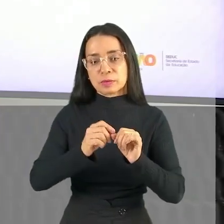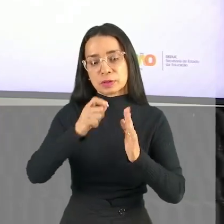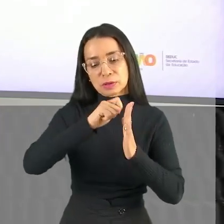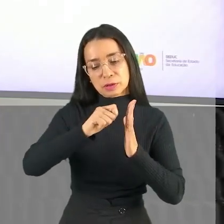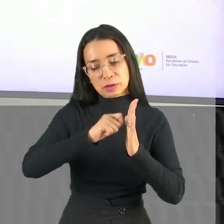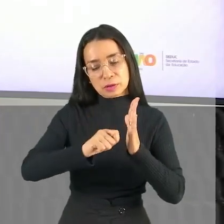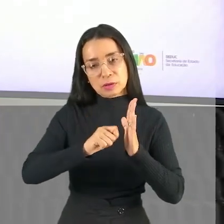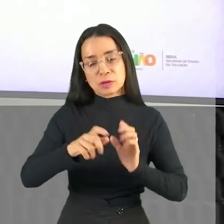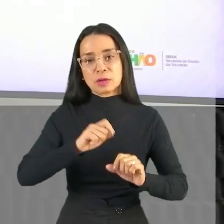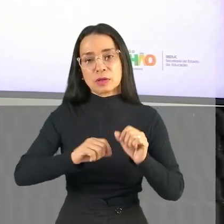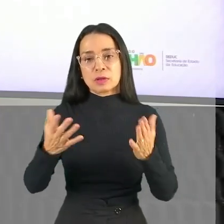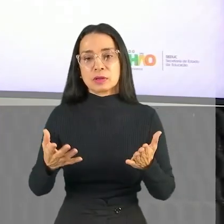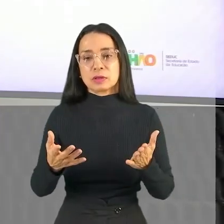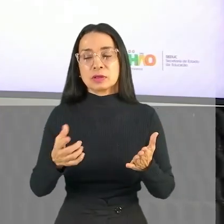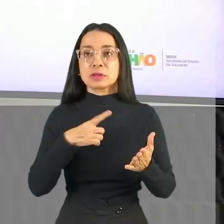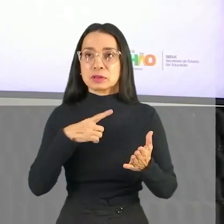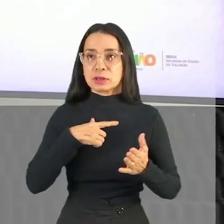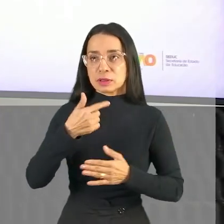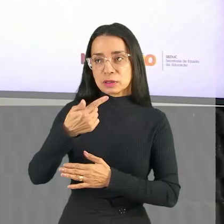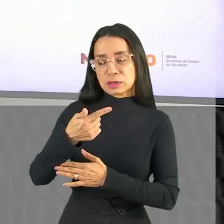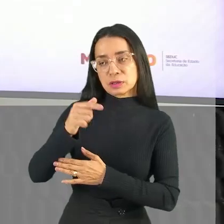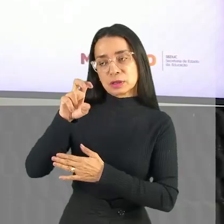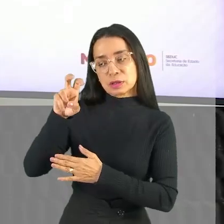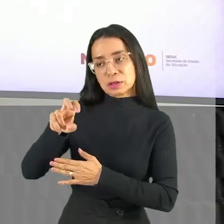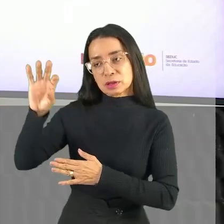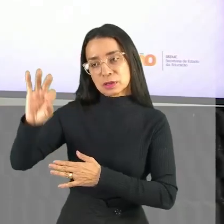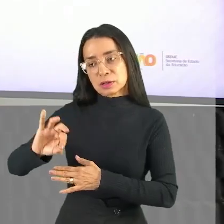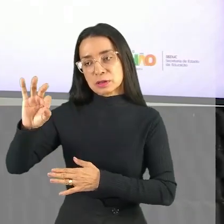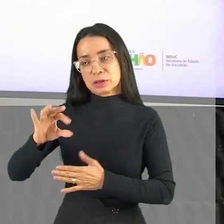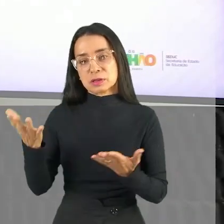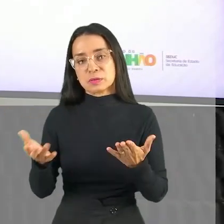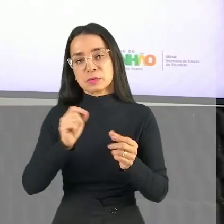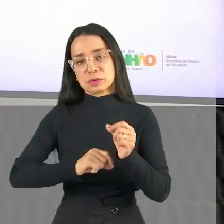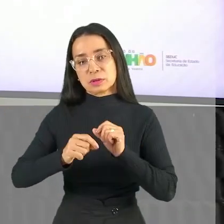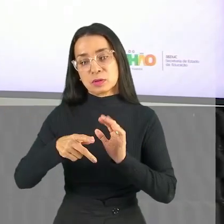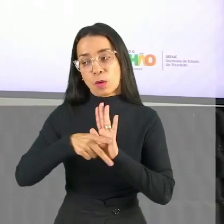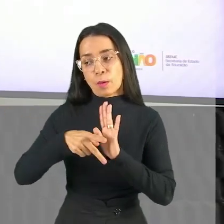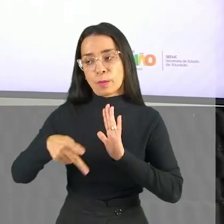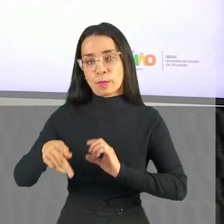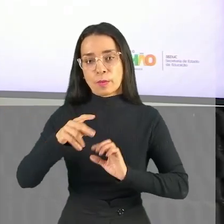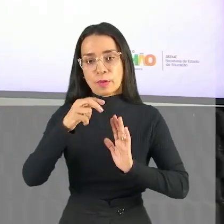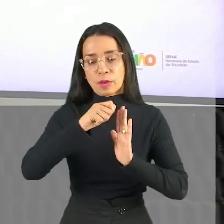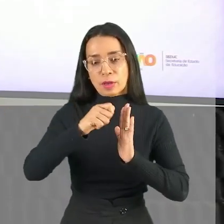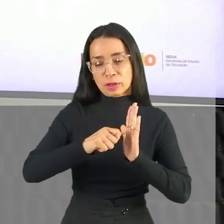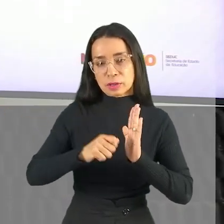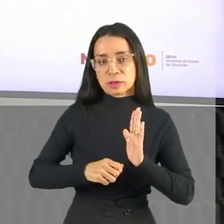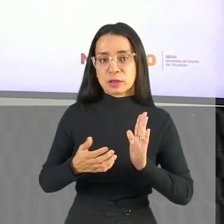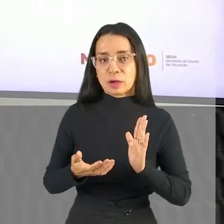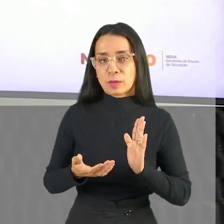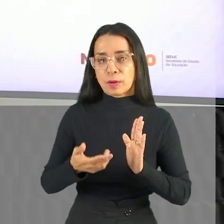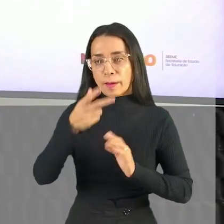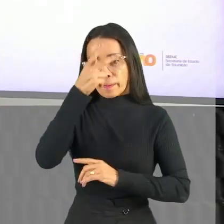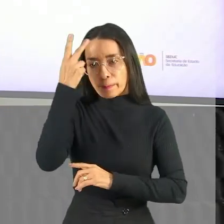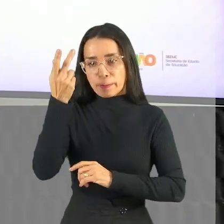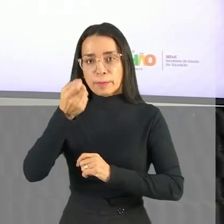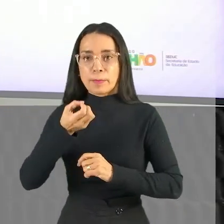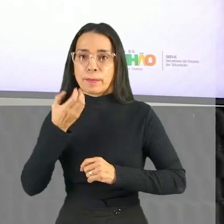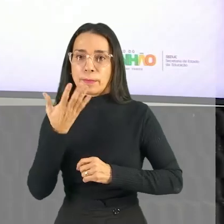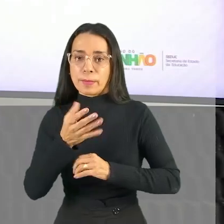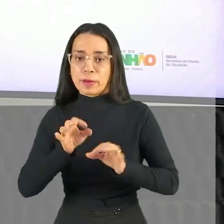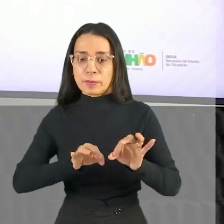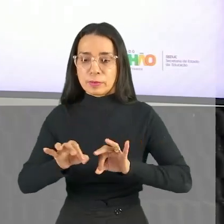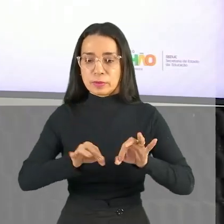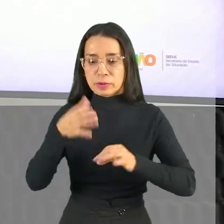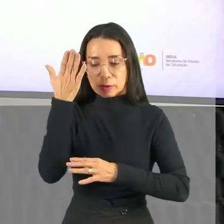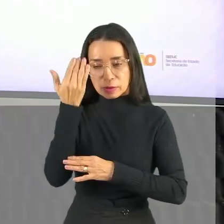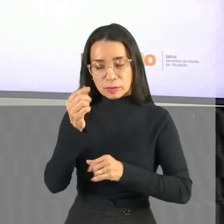da sua redação. Isso porque um candidato bem preparado vai saber fazer a sua redação desde o começo.